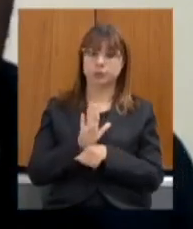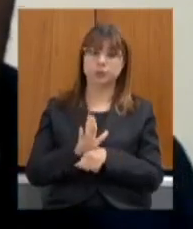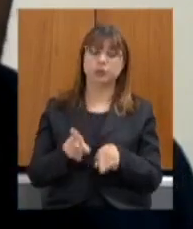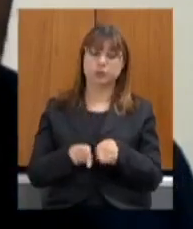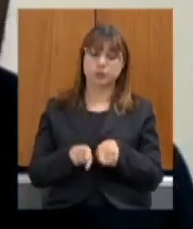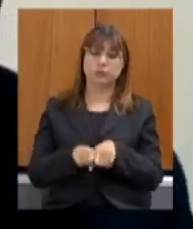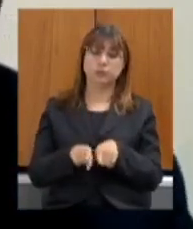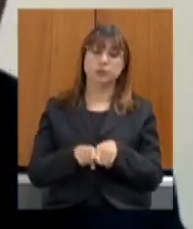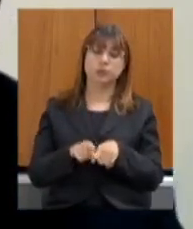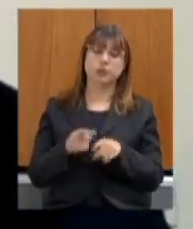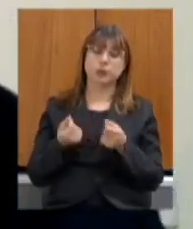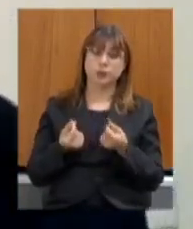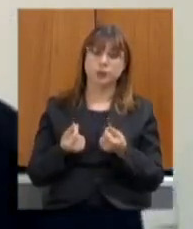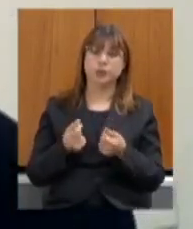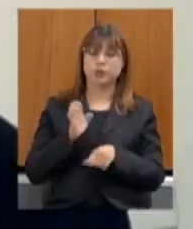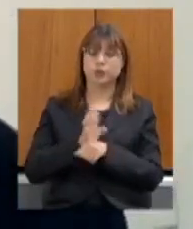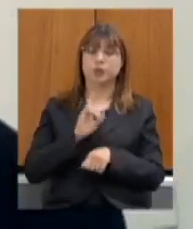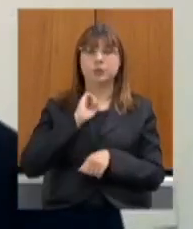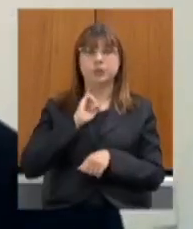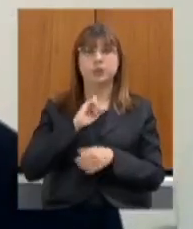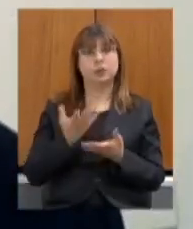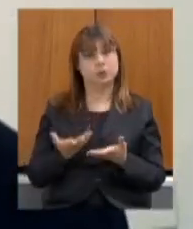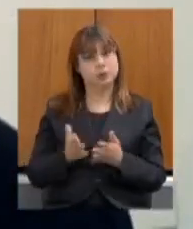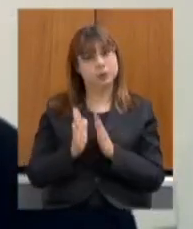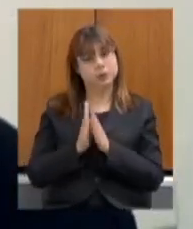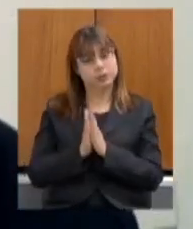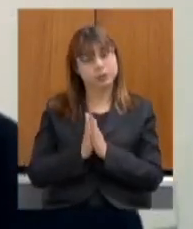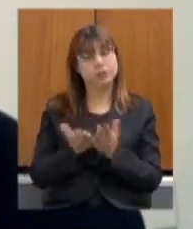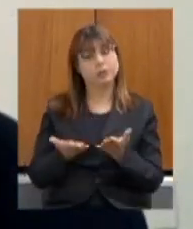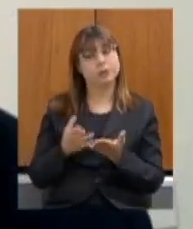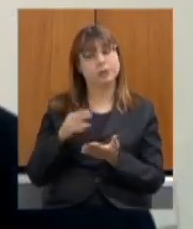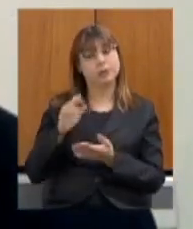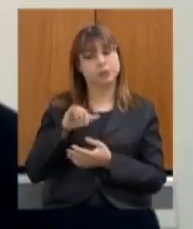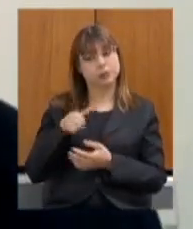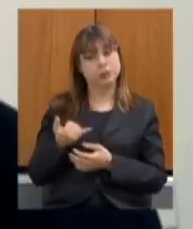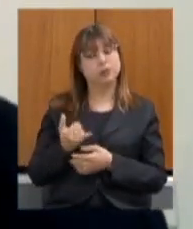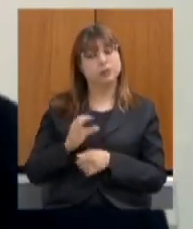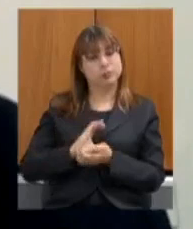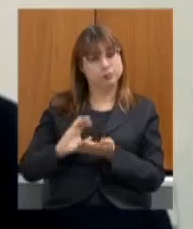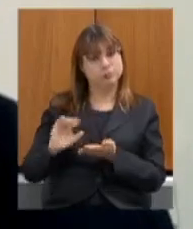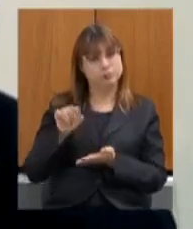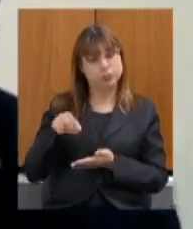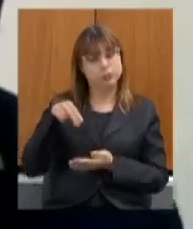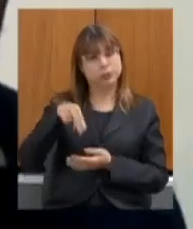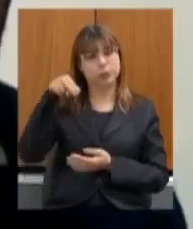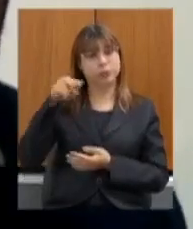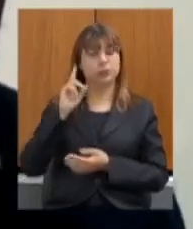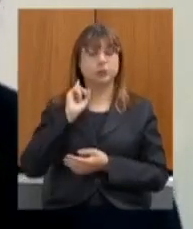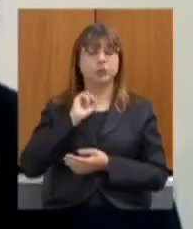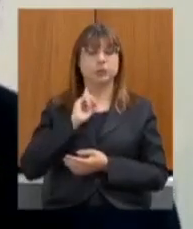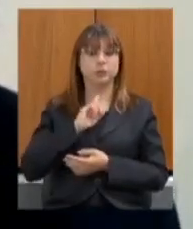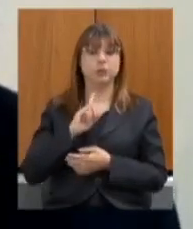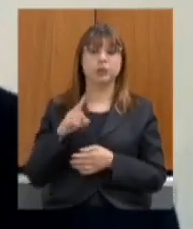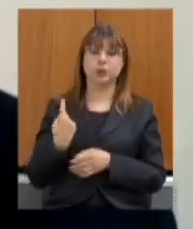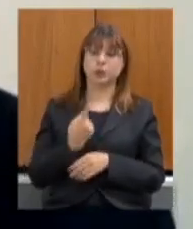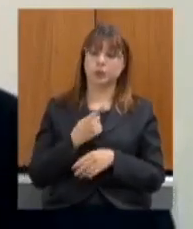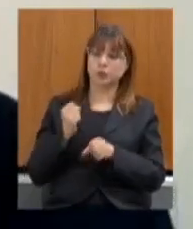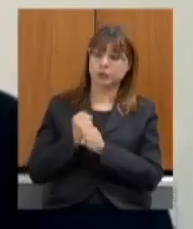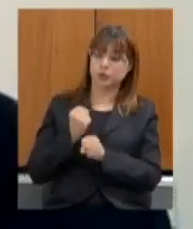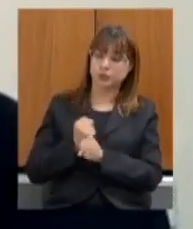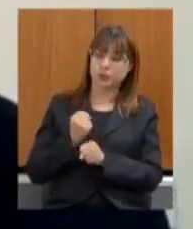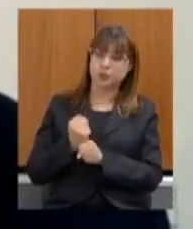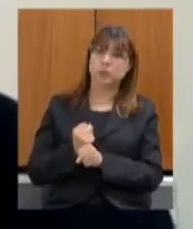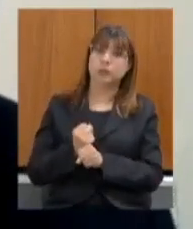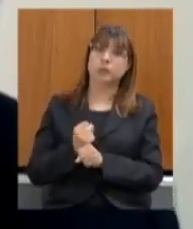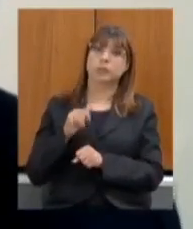Estado de Minas Gerais. E, dentro dessas aí, não deixar o Estado de Minas, o norte de Minas, o nosso sertão, as nossas obras estruturantes, como,